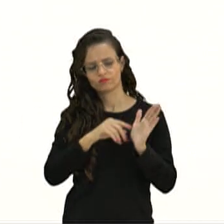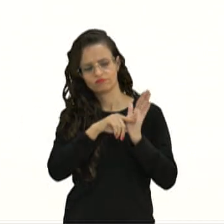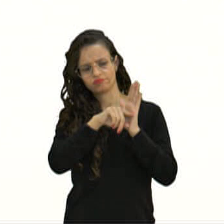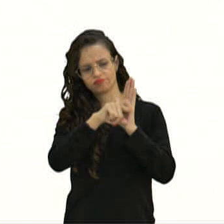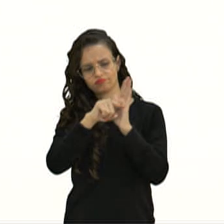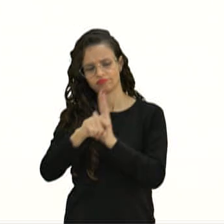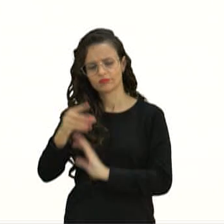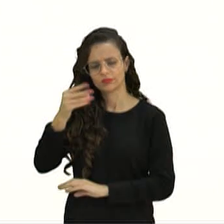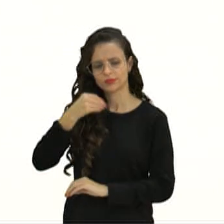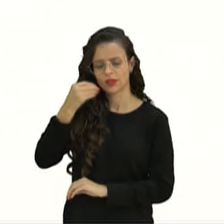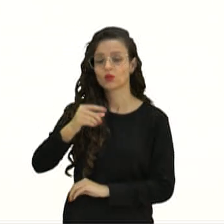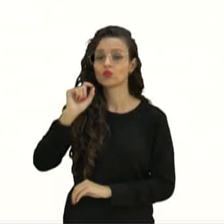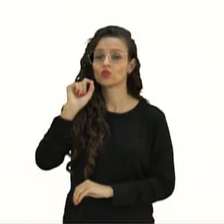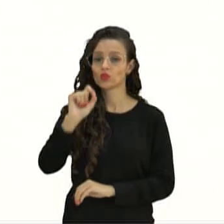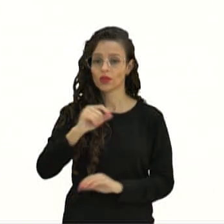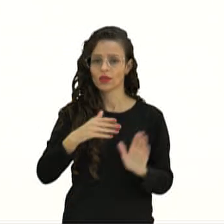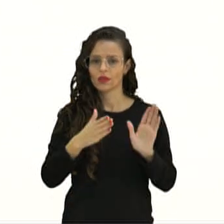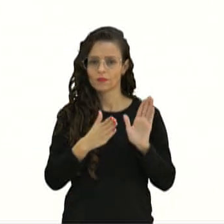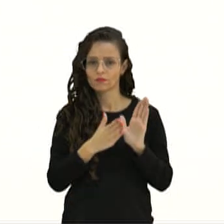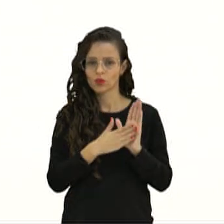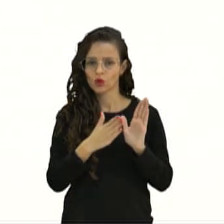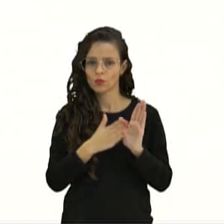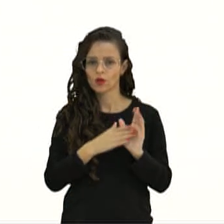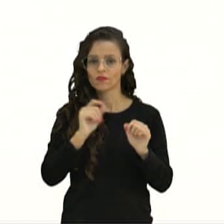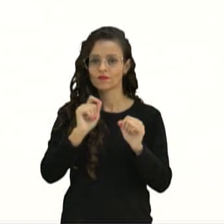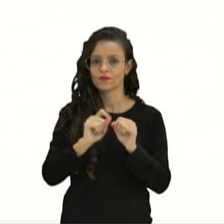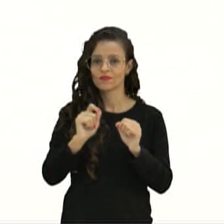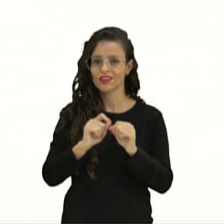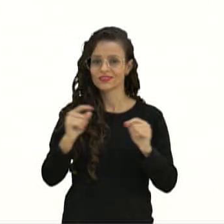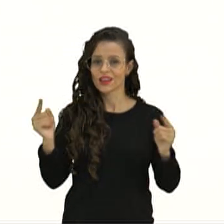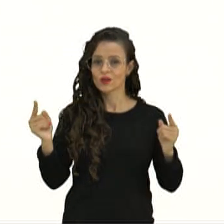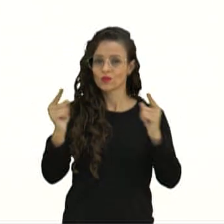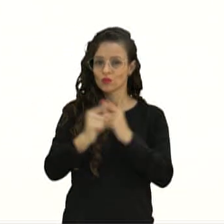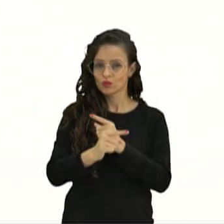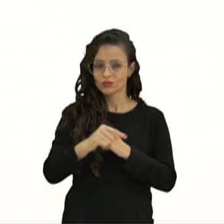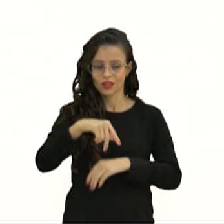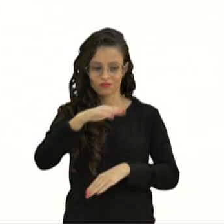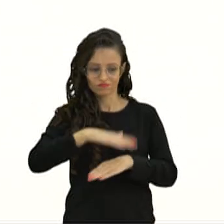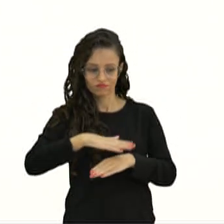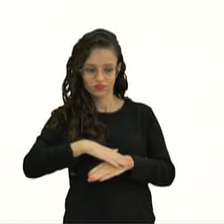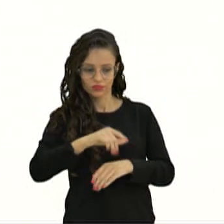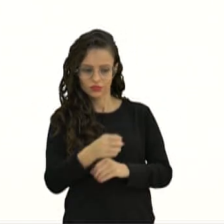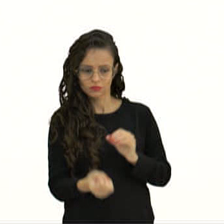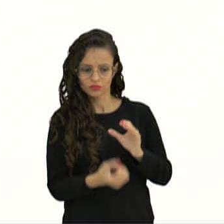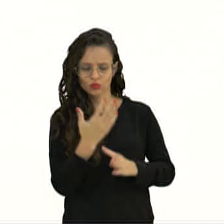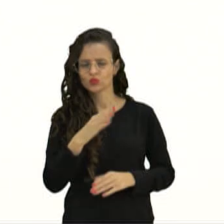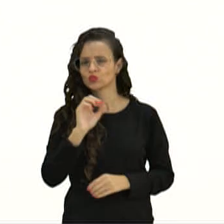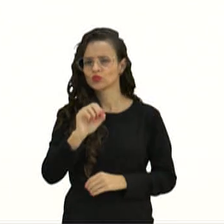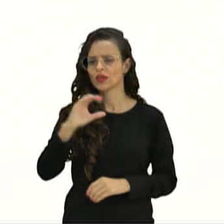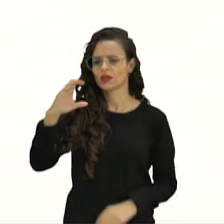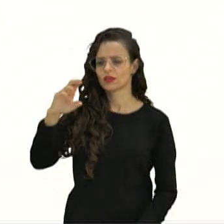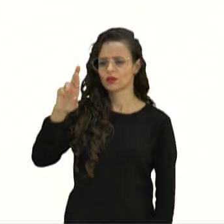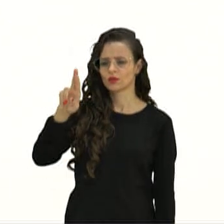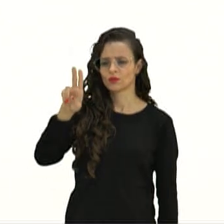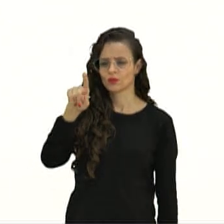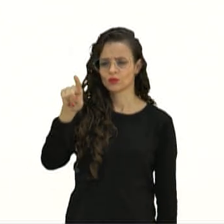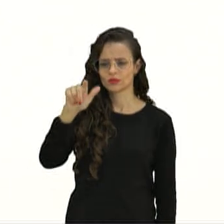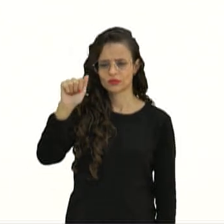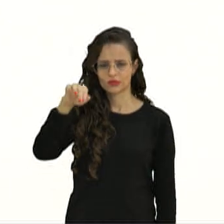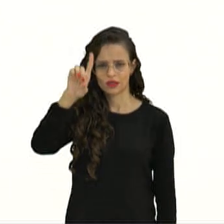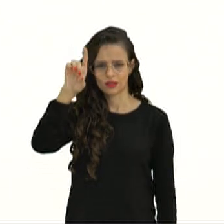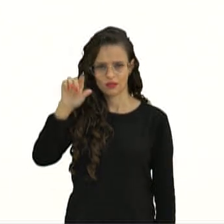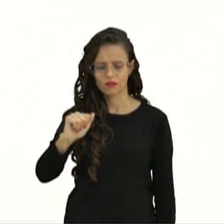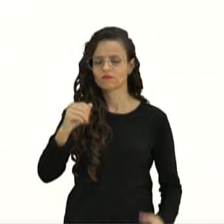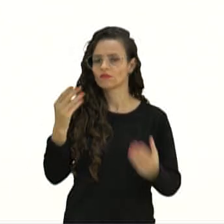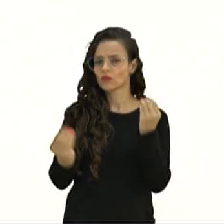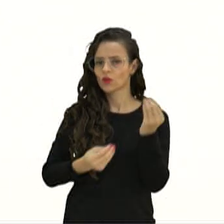Ele propôs fazer uma fecundação cruzada entre esses seres. O que é uma fecundação cruzada? É